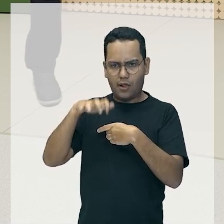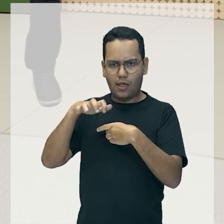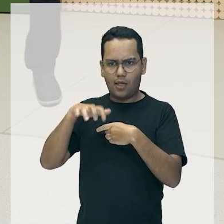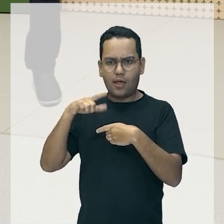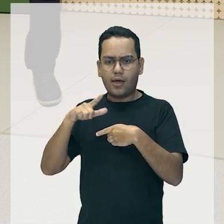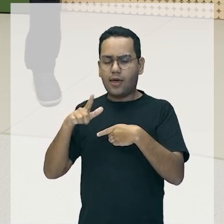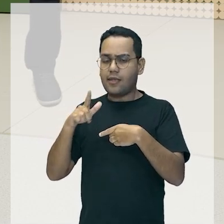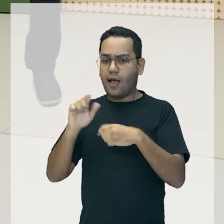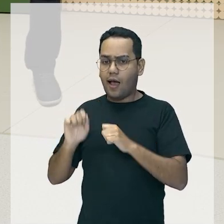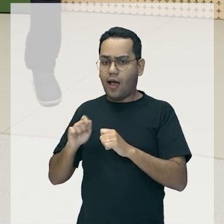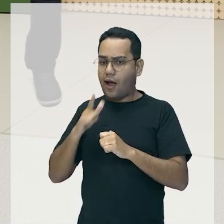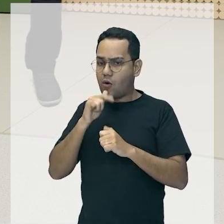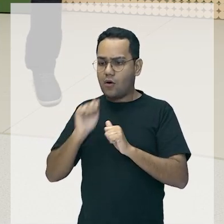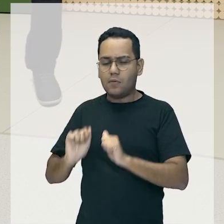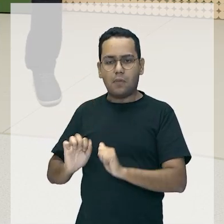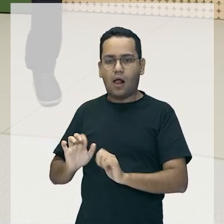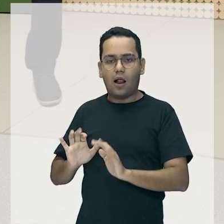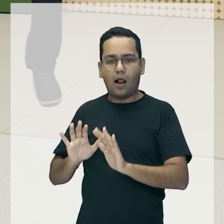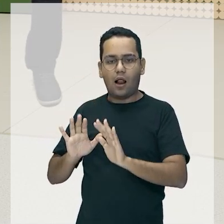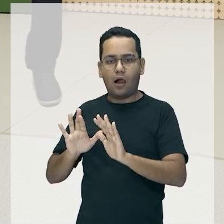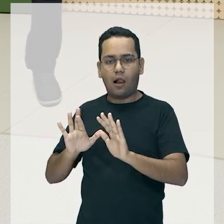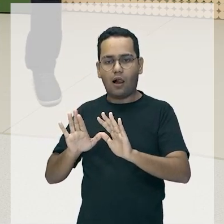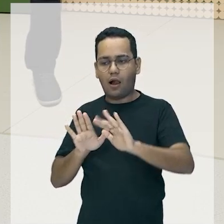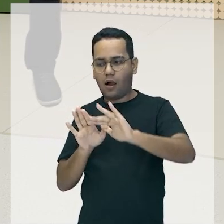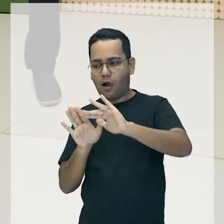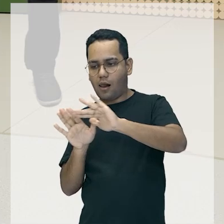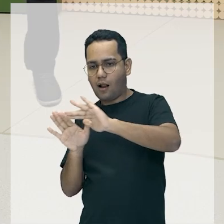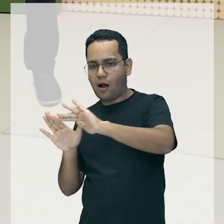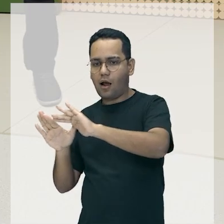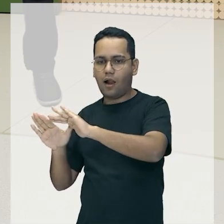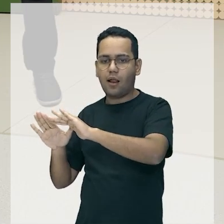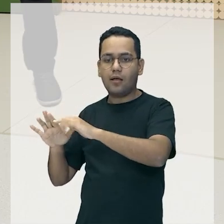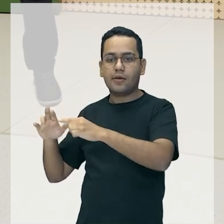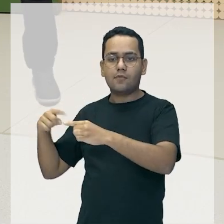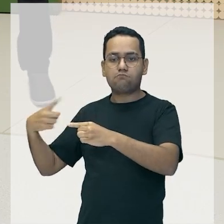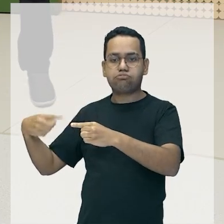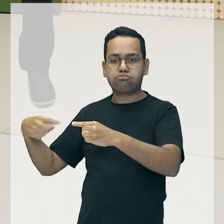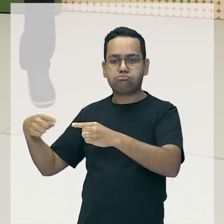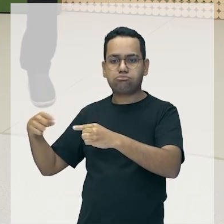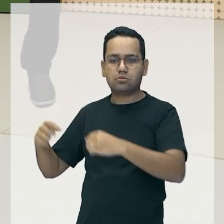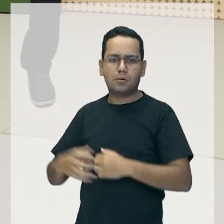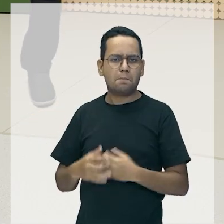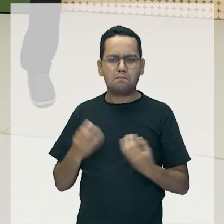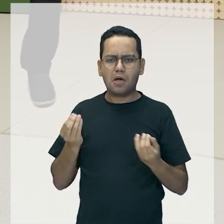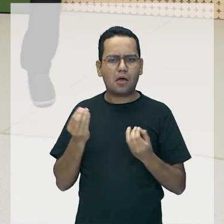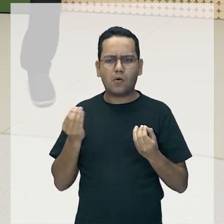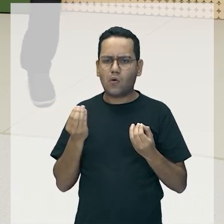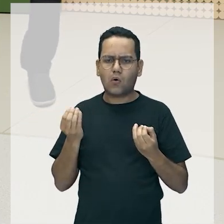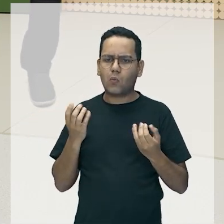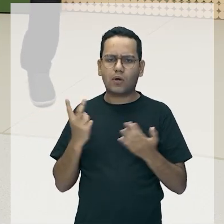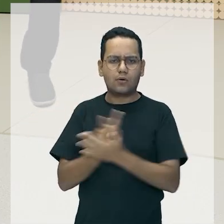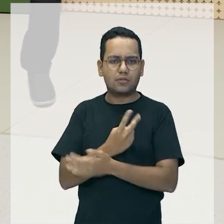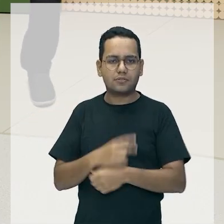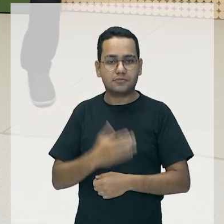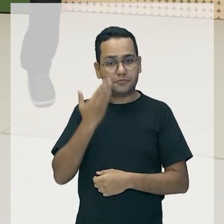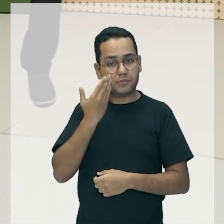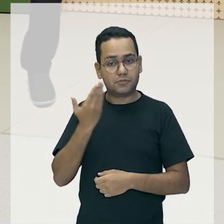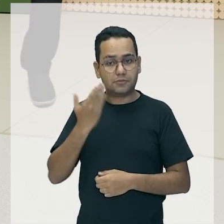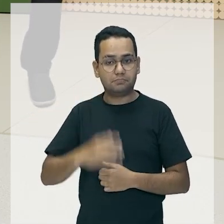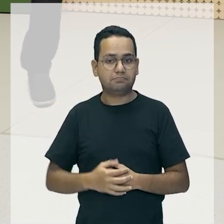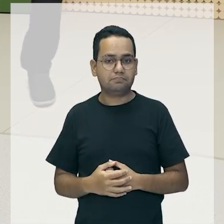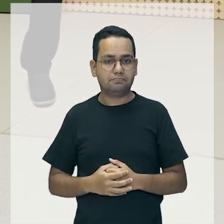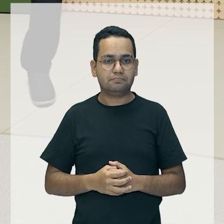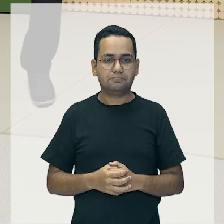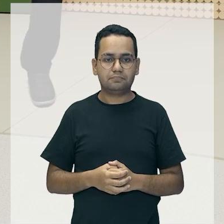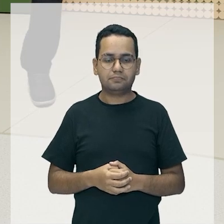esse vapor de água vai fazer a turbina girar, tá, pessoal? E como é que acontece, professor, esse processo aí? Olha só, mostrando um deles acontecendo,